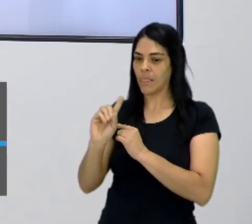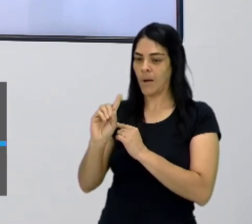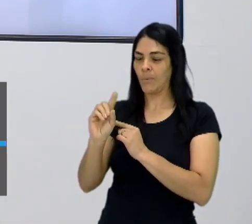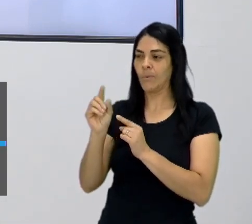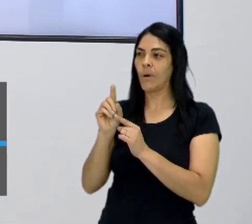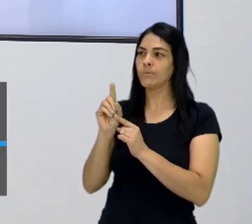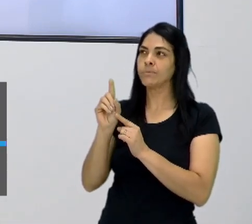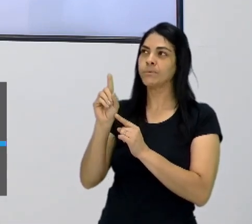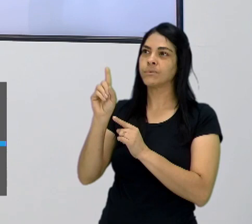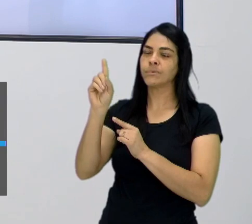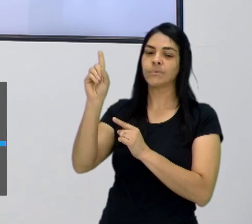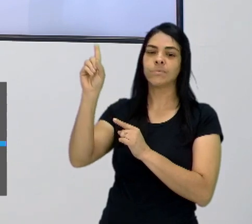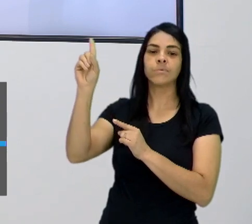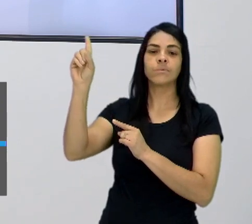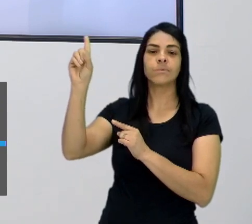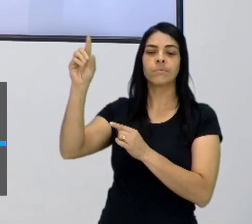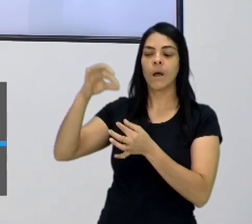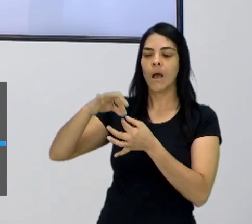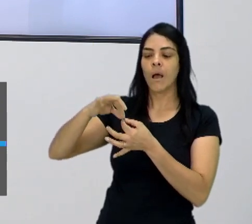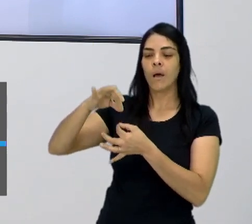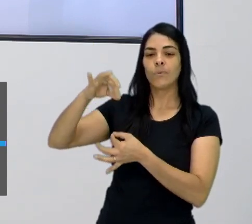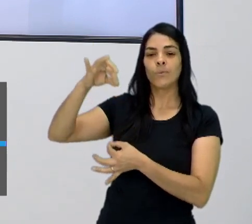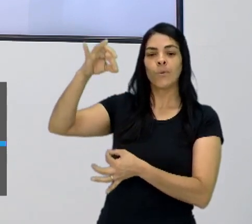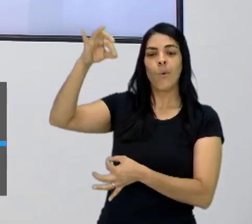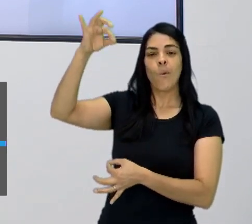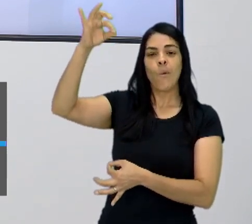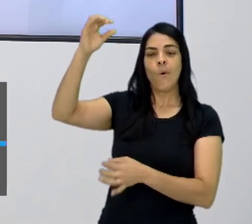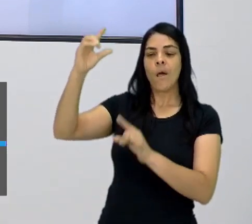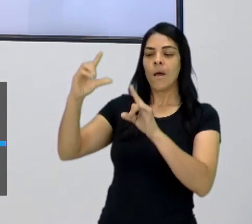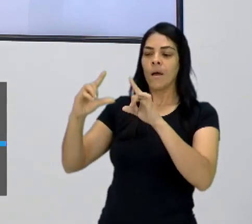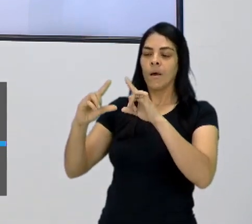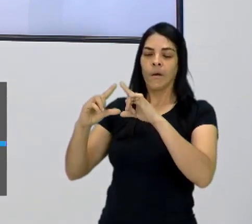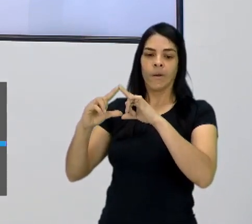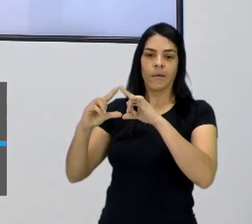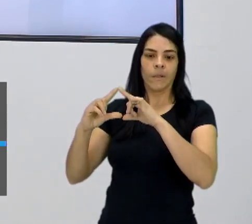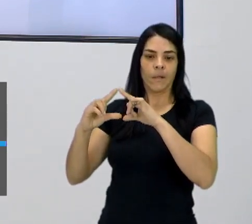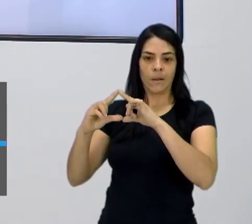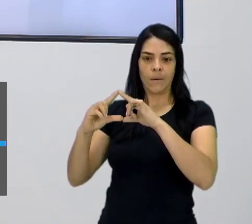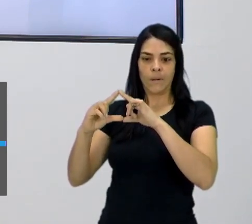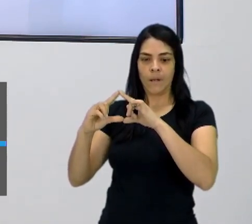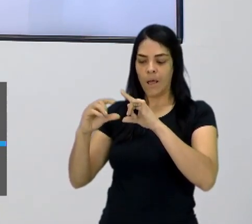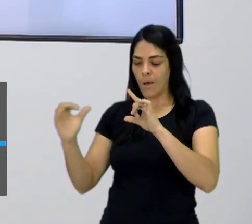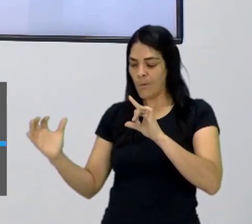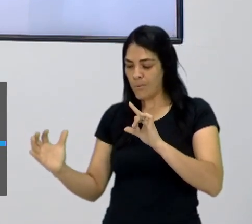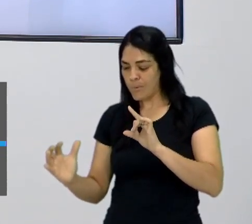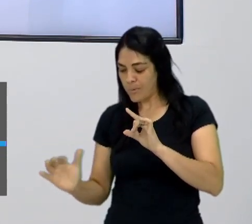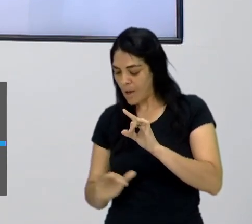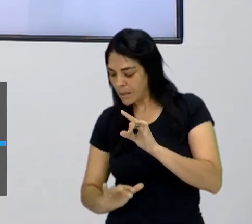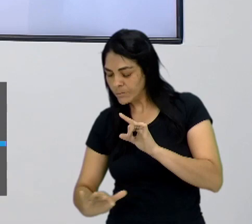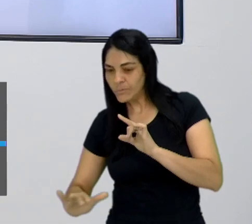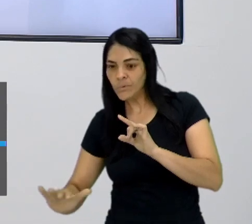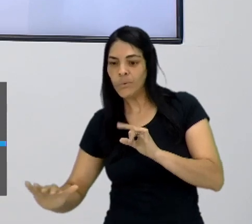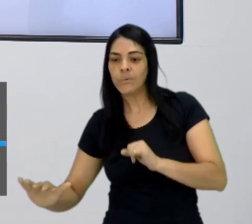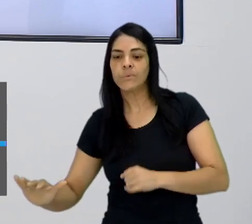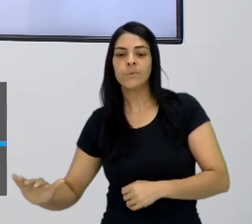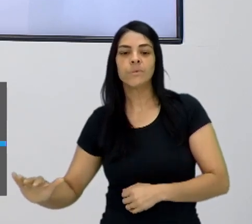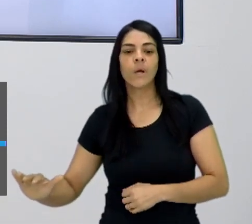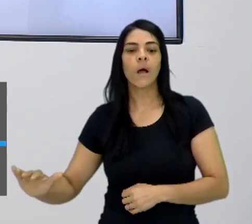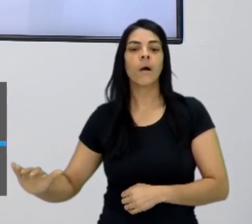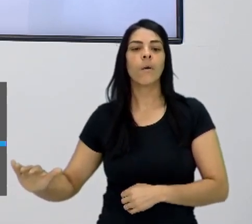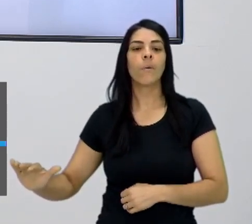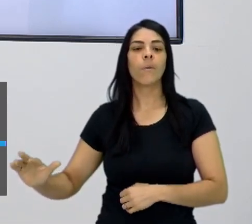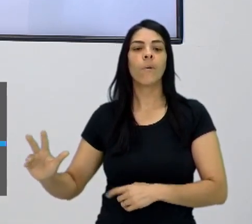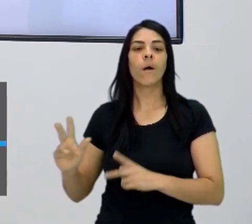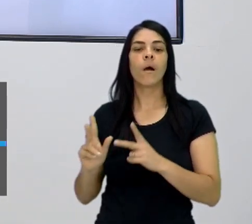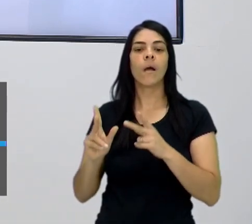da pirâmide e a sombra que ela projeta no chão é proporcional